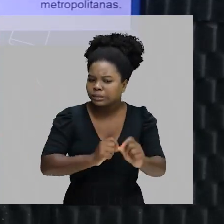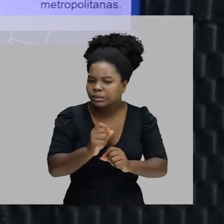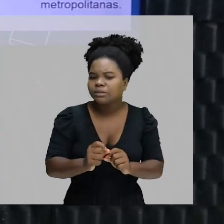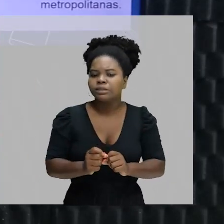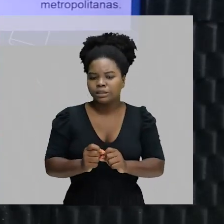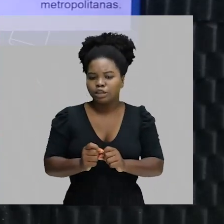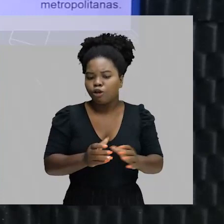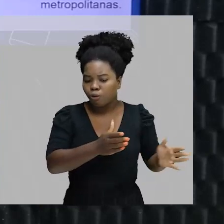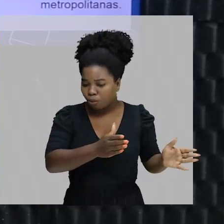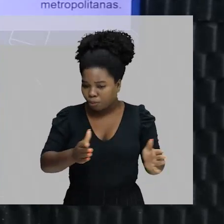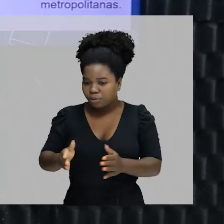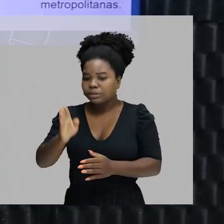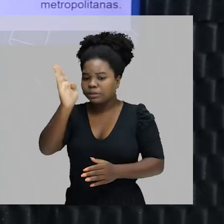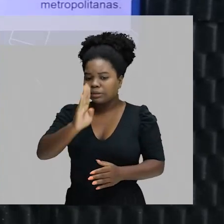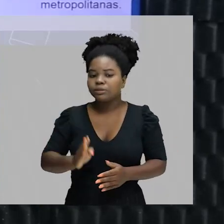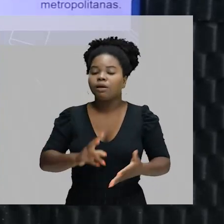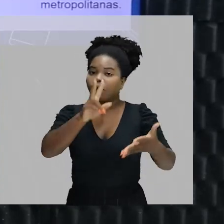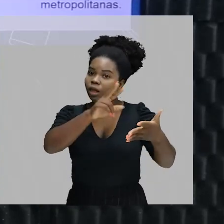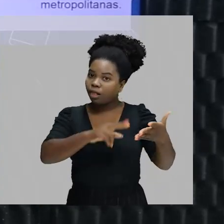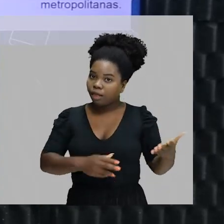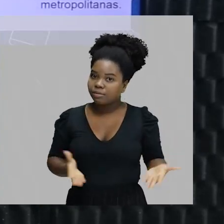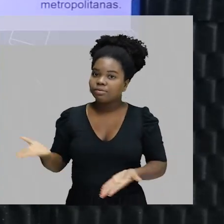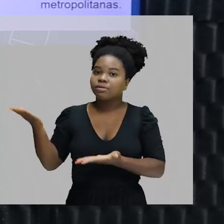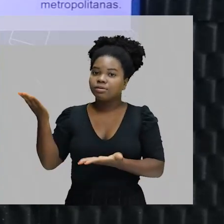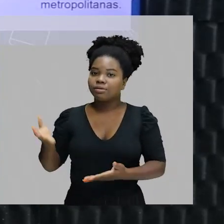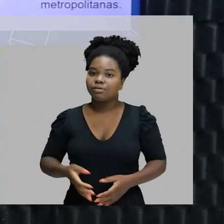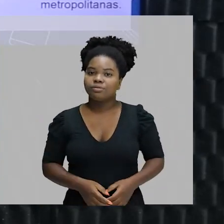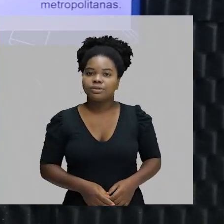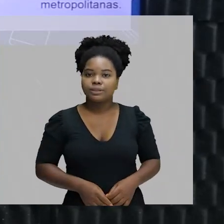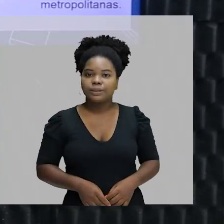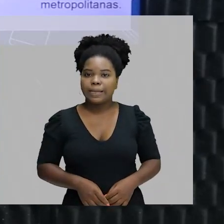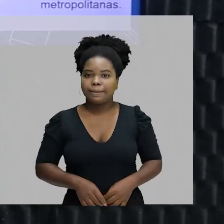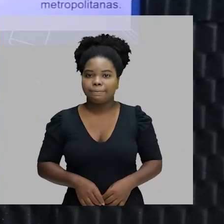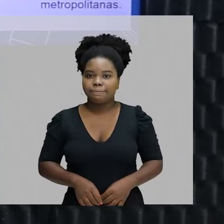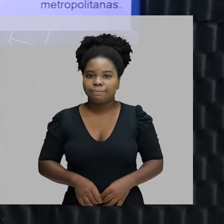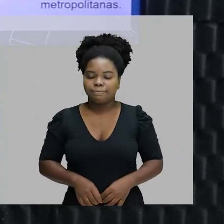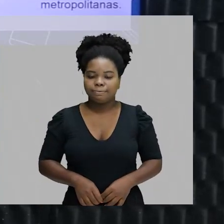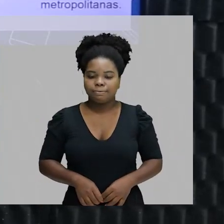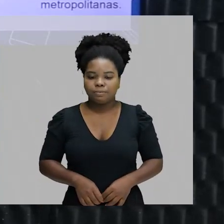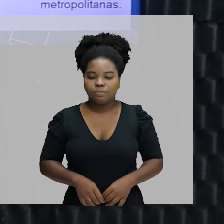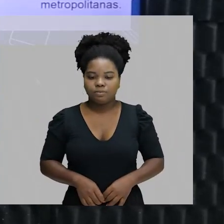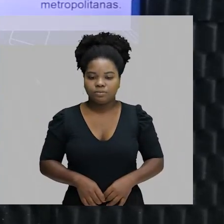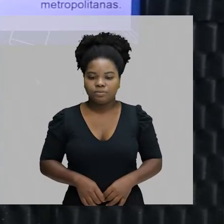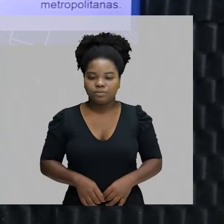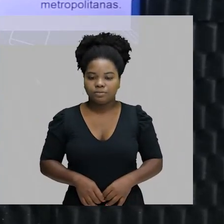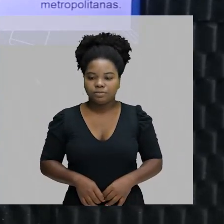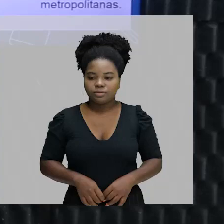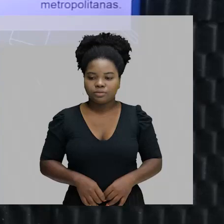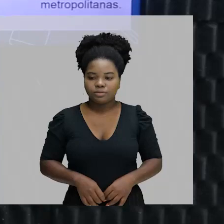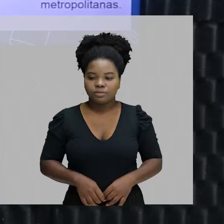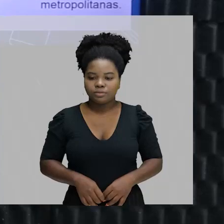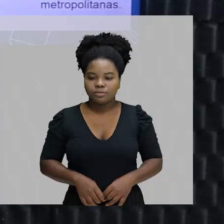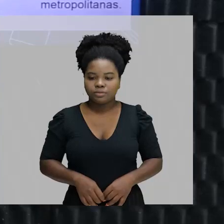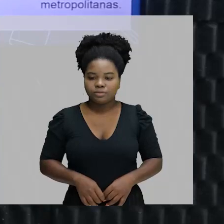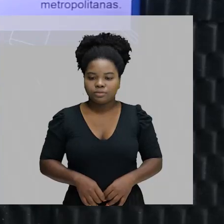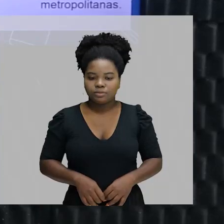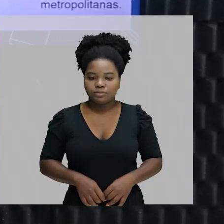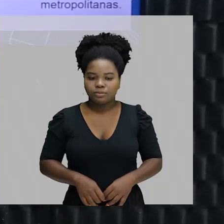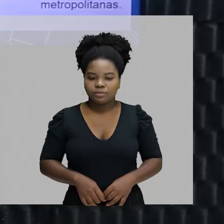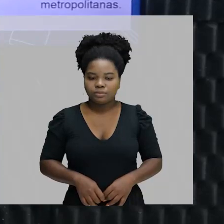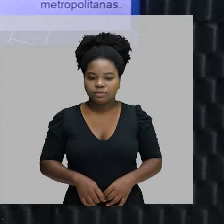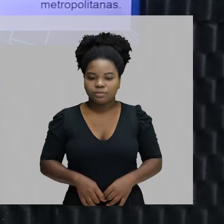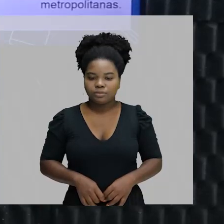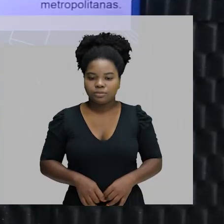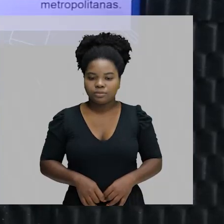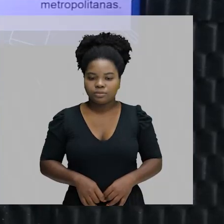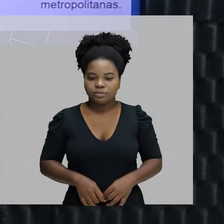processo da urbanização brasileira. Diz o seguinte: sobre as atuais tendências do processo de urbanização brasileira, analise